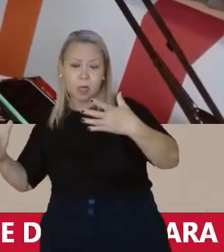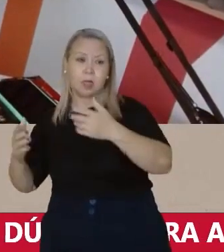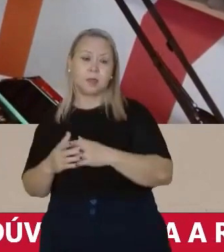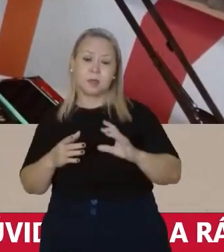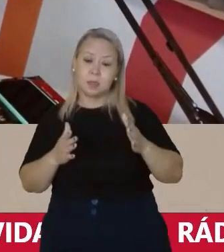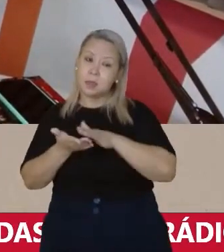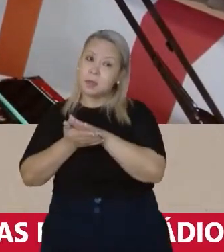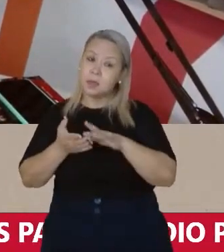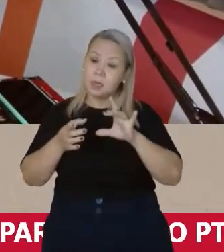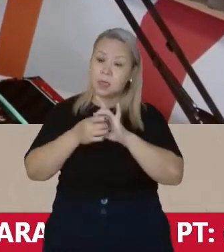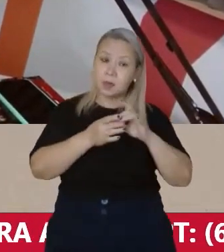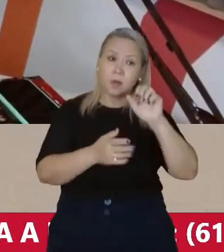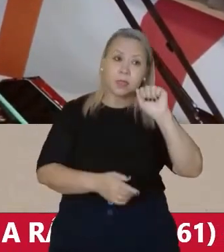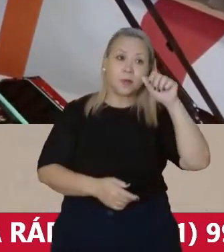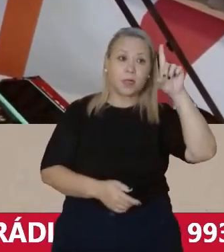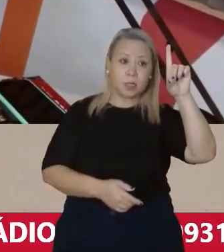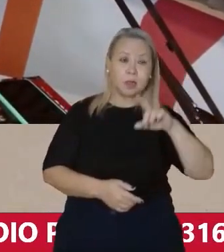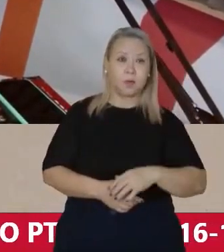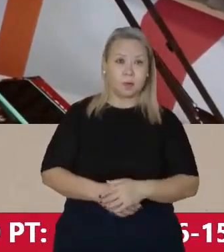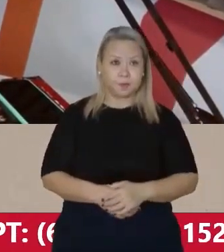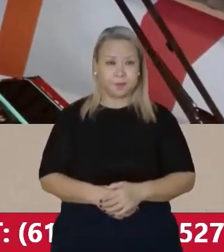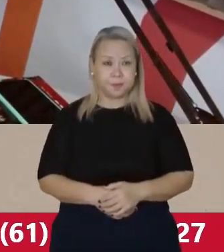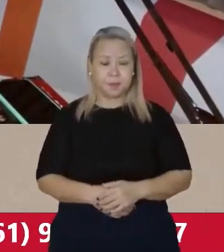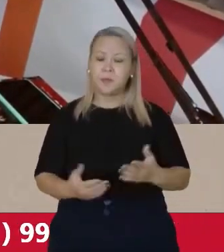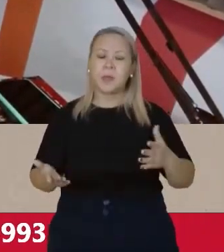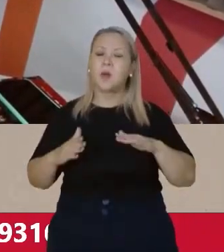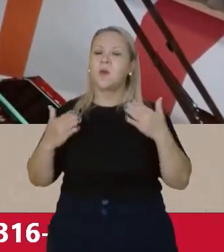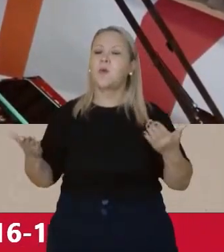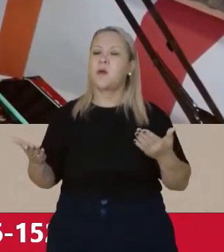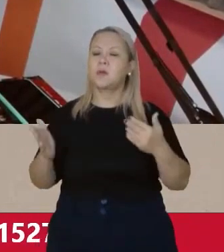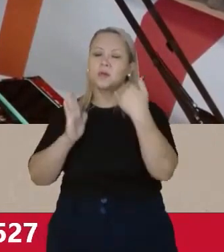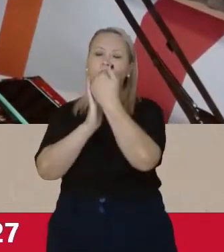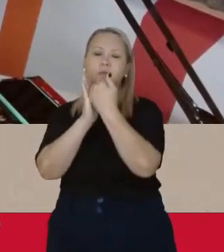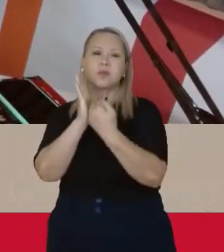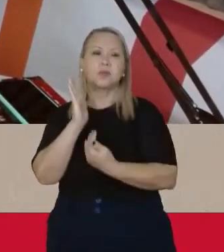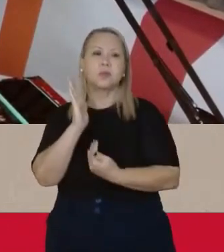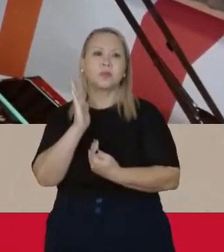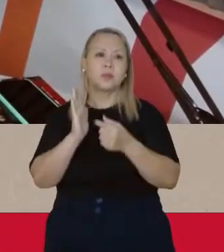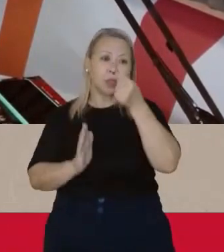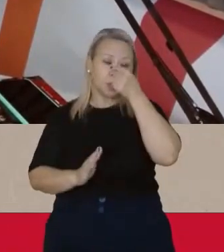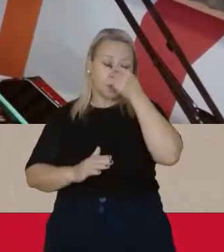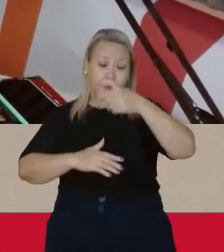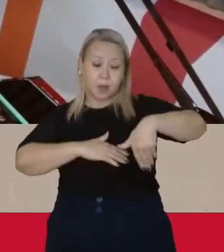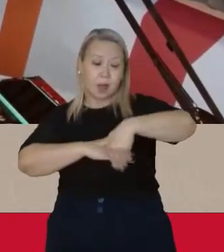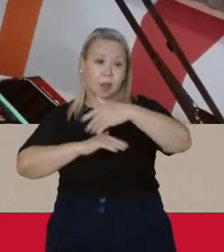denominações, como a Assembleia de Deus. Quais são as demandas dos evangélicos periféricos, pastor?